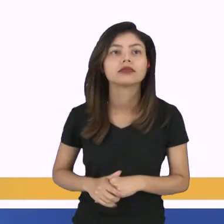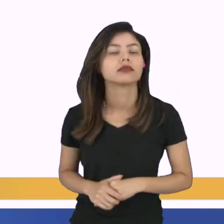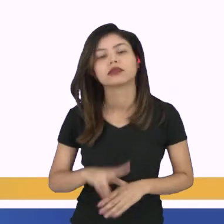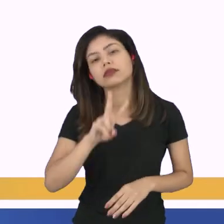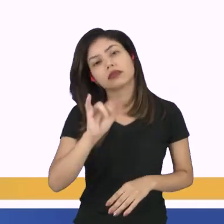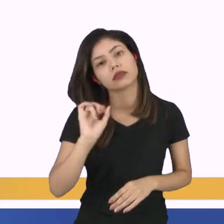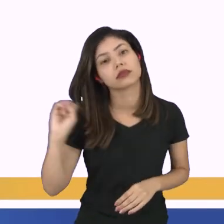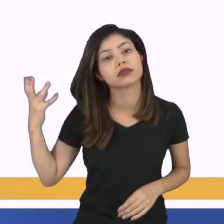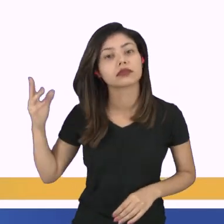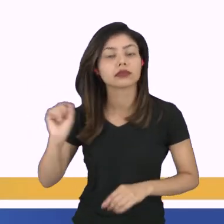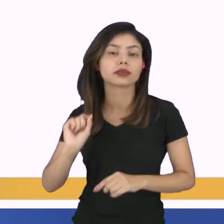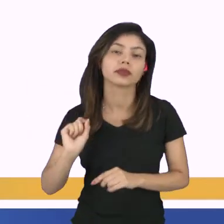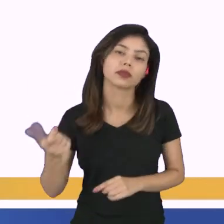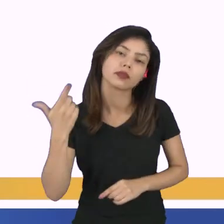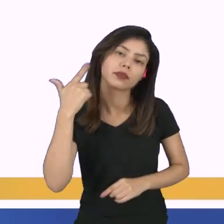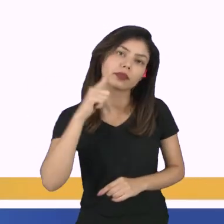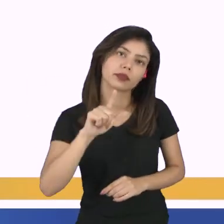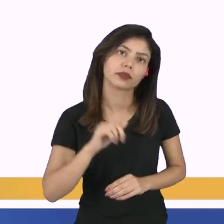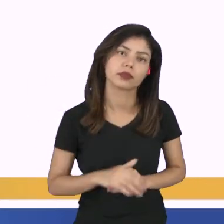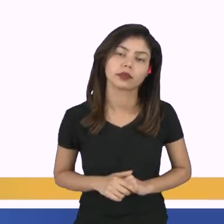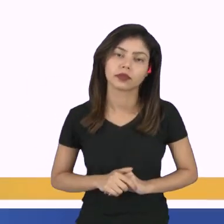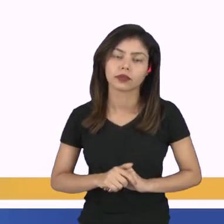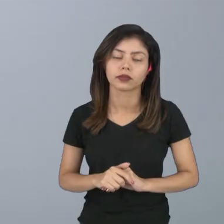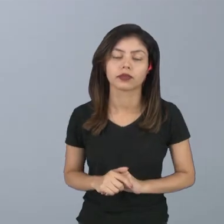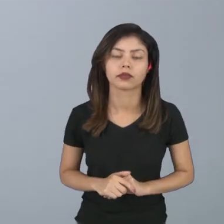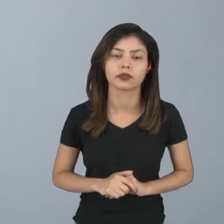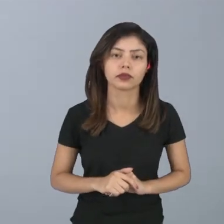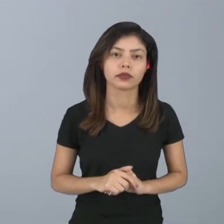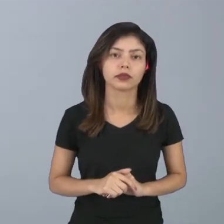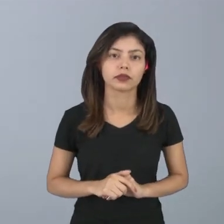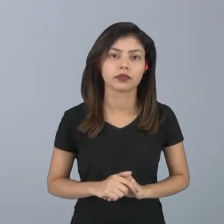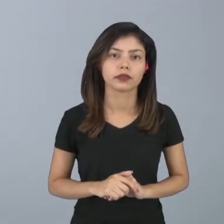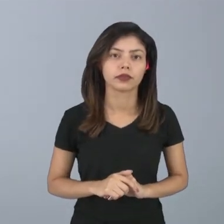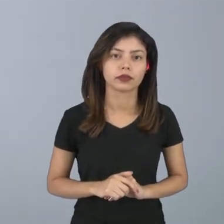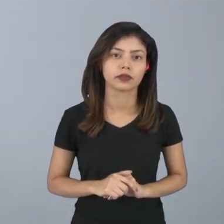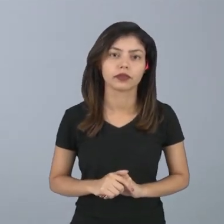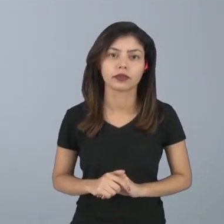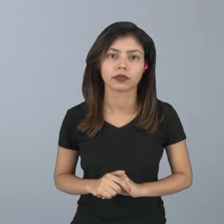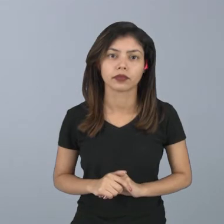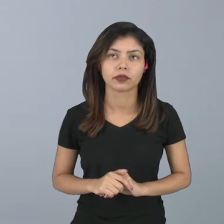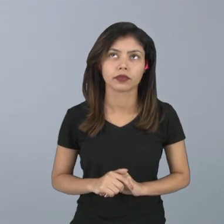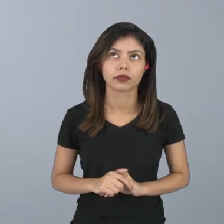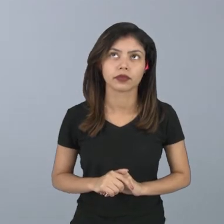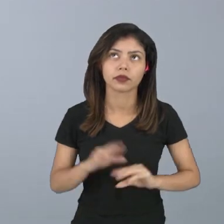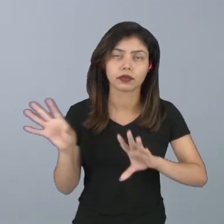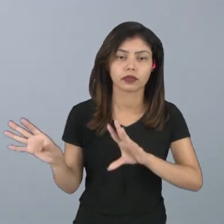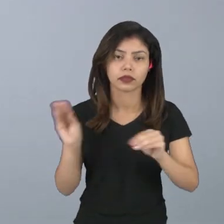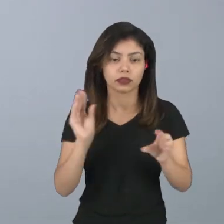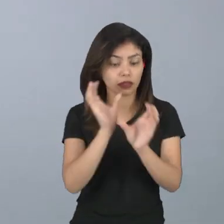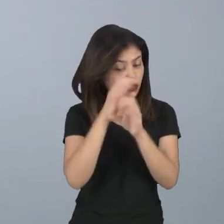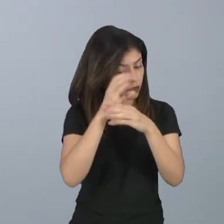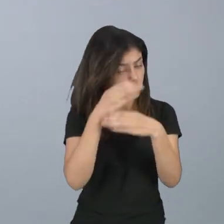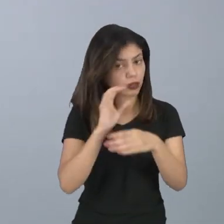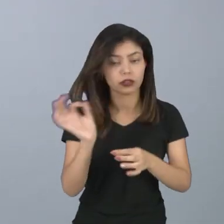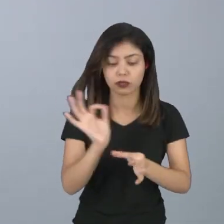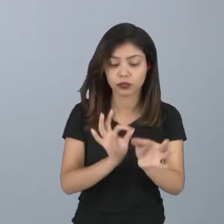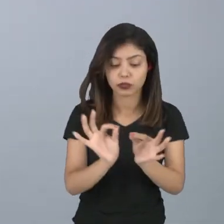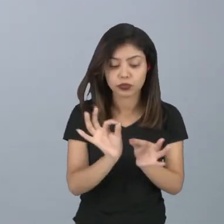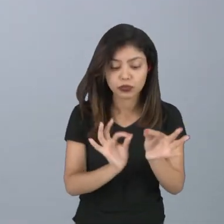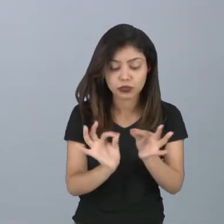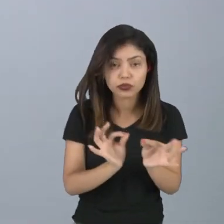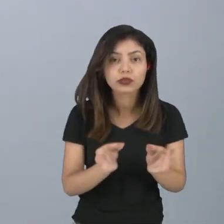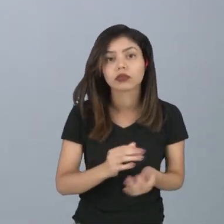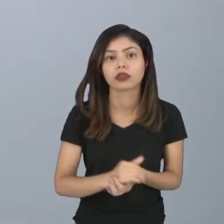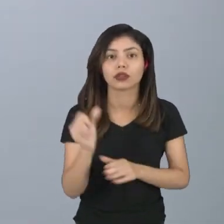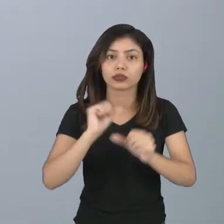Aí o que vai acontecer? Você consegue fazer, né, através de formas laboratoriais, uma modificação